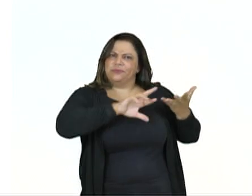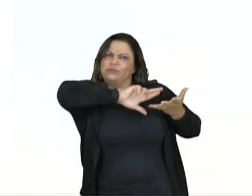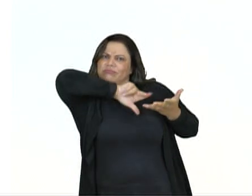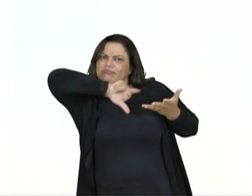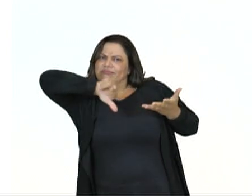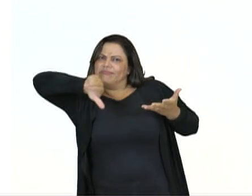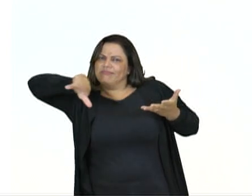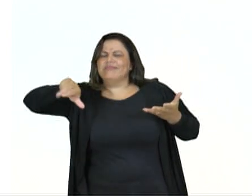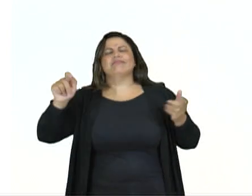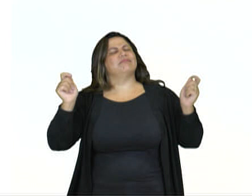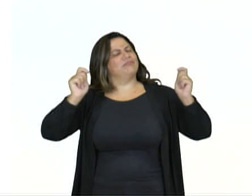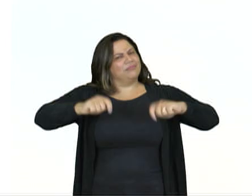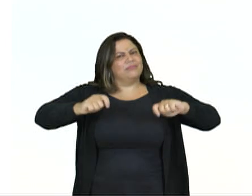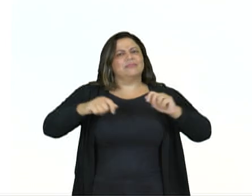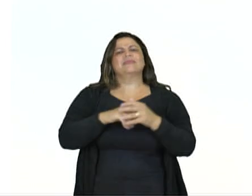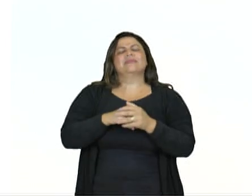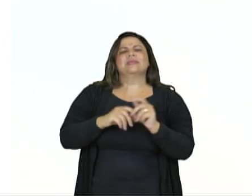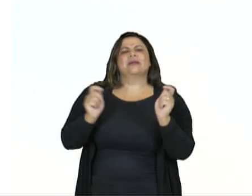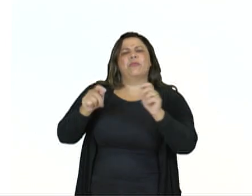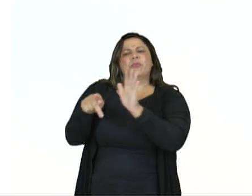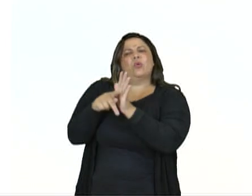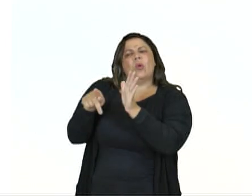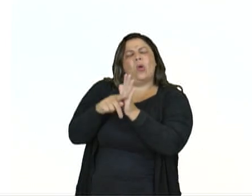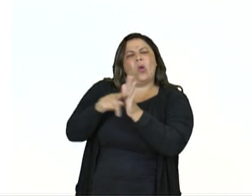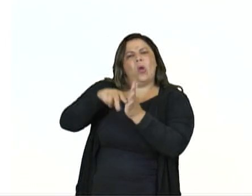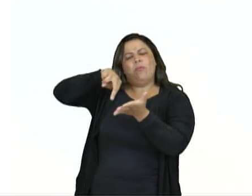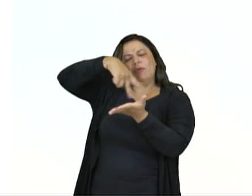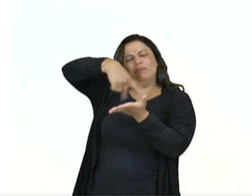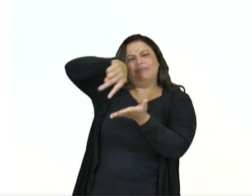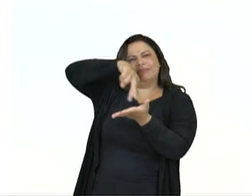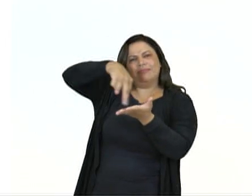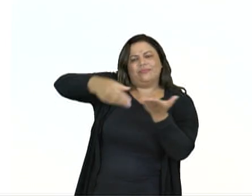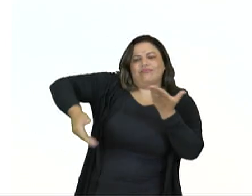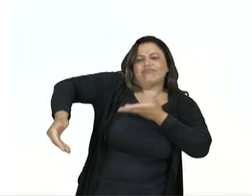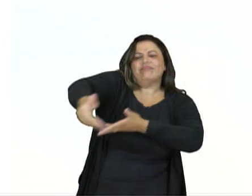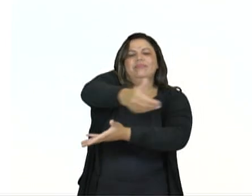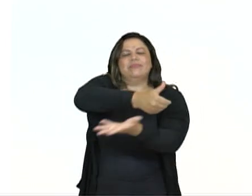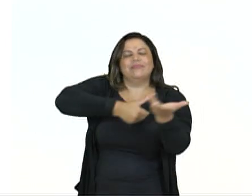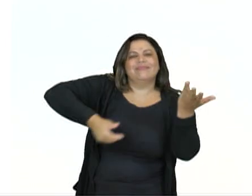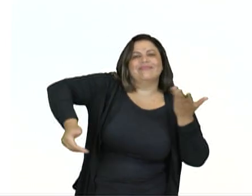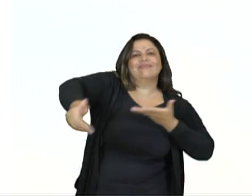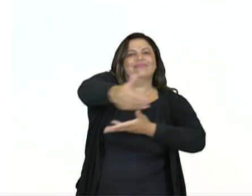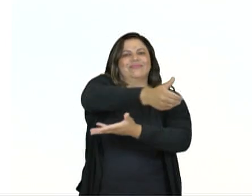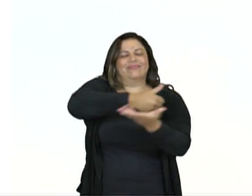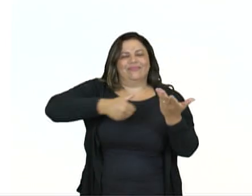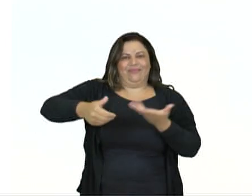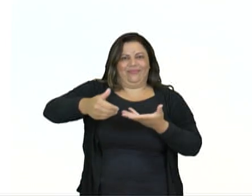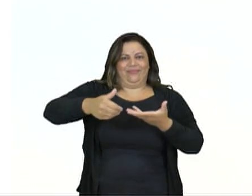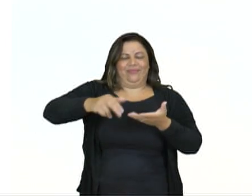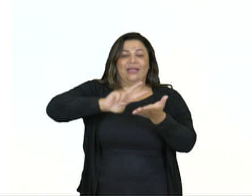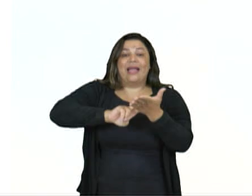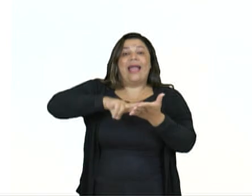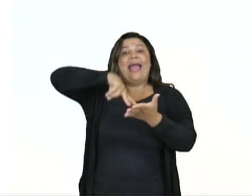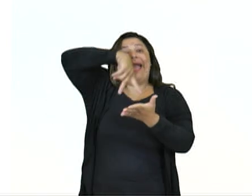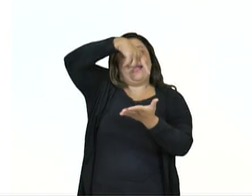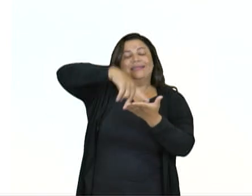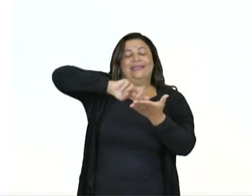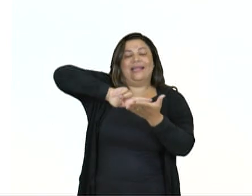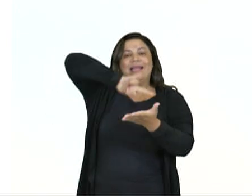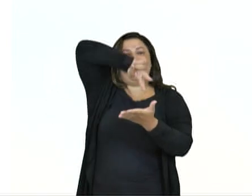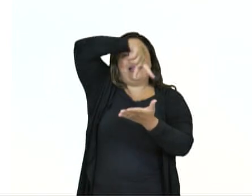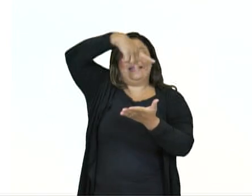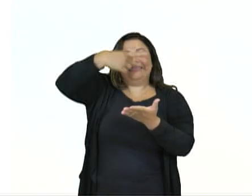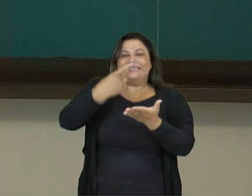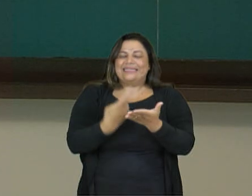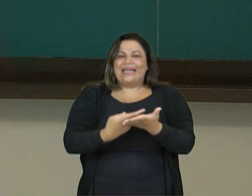são organizados em famílias da dança: transferências, locomoções, saltos, voltas, quedas